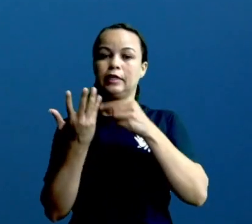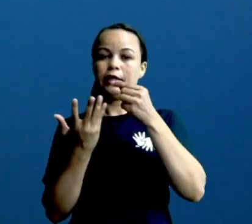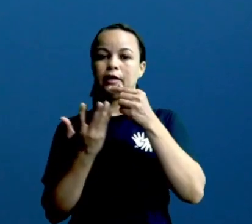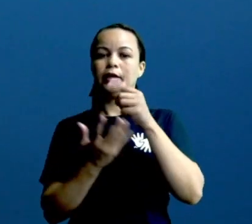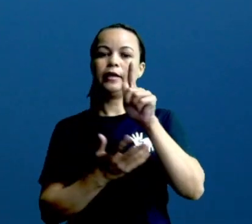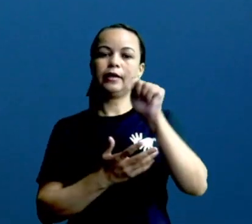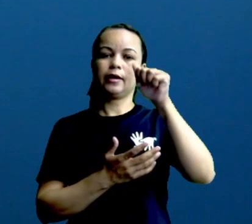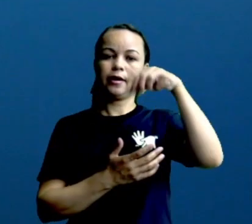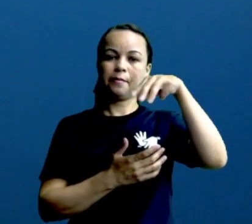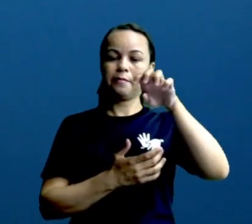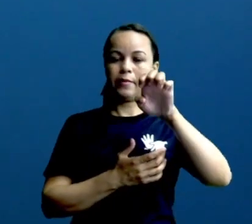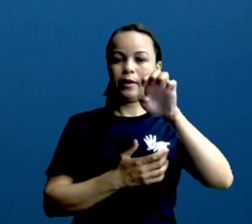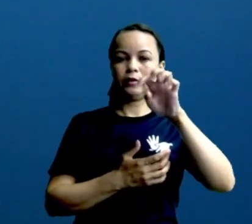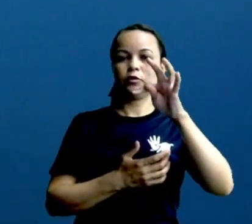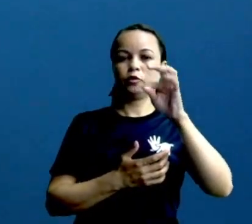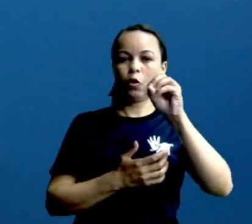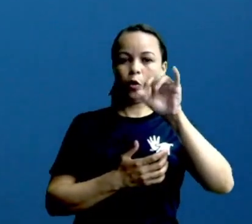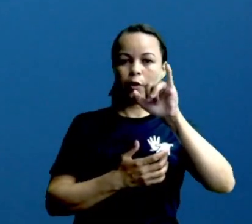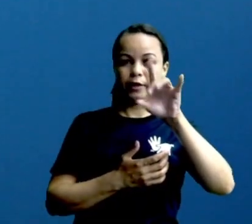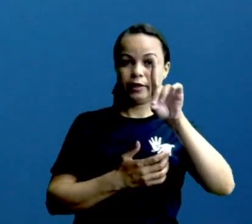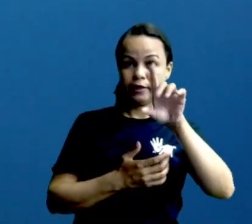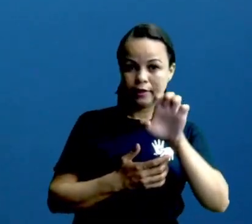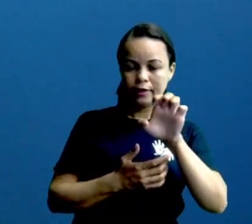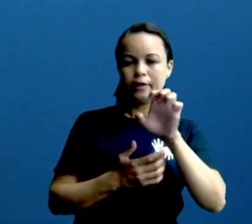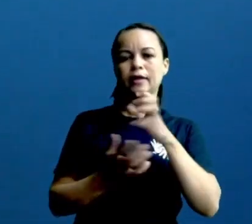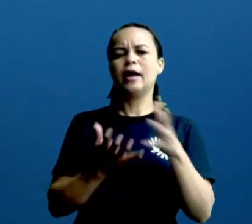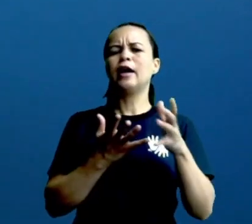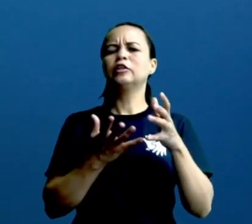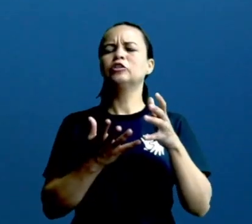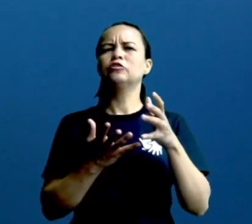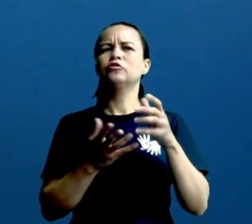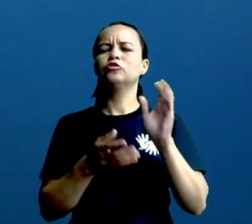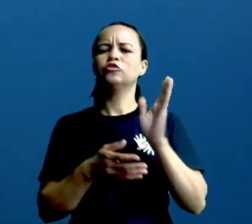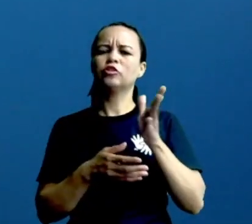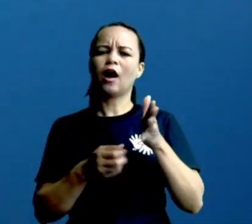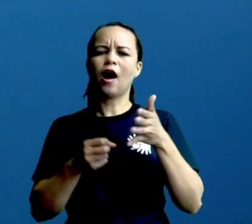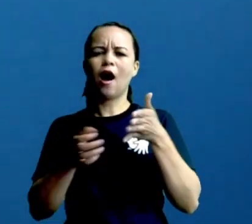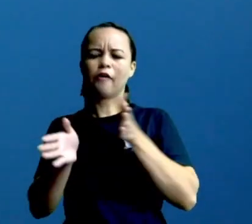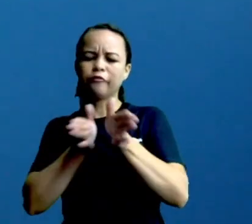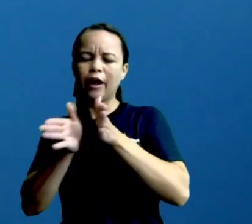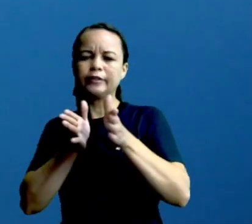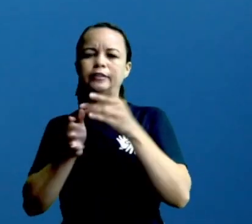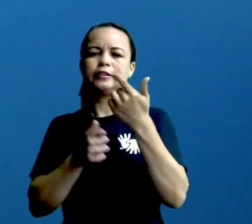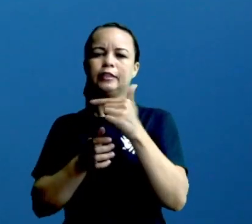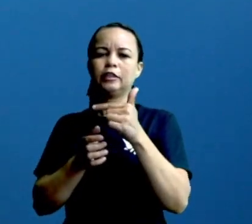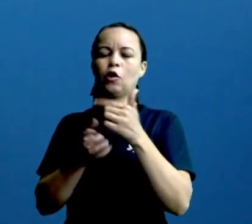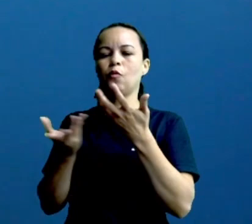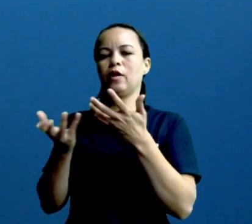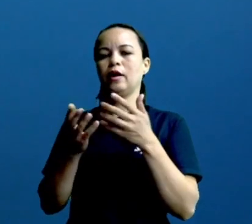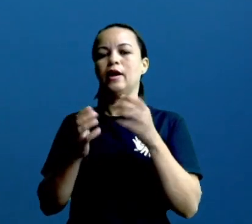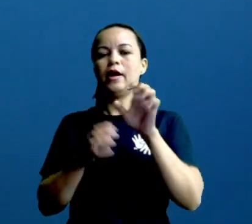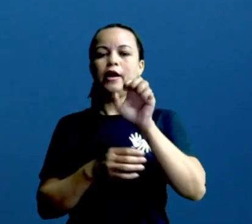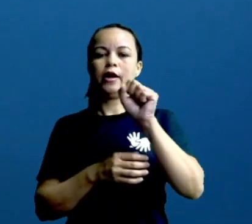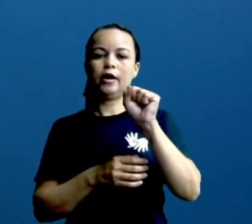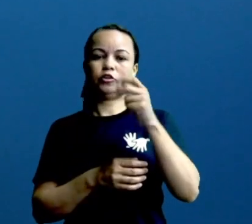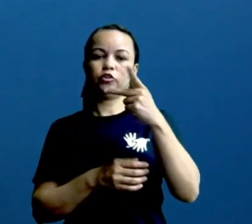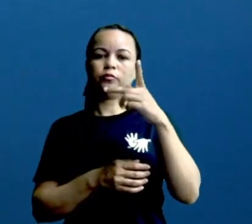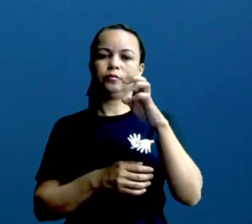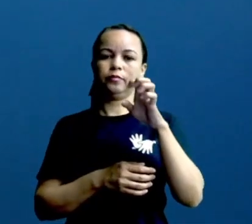haploide, uma fase do tipo N. Já a fase que não é duradoura é a fase esporofítica, a